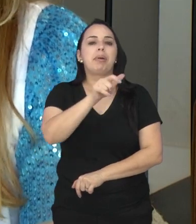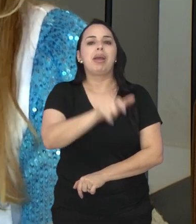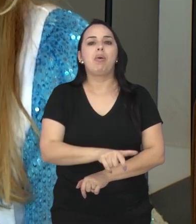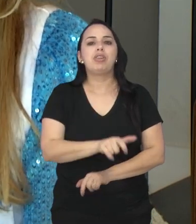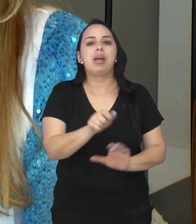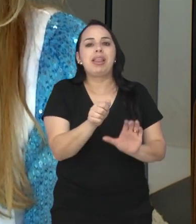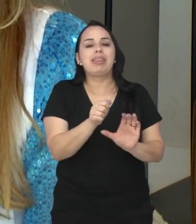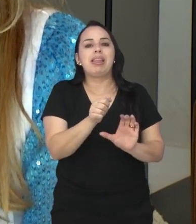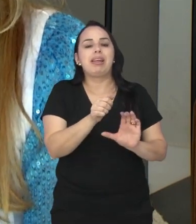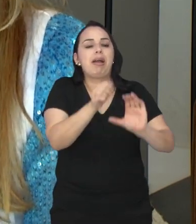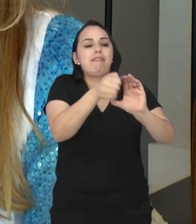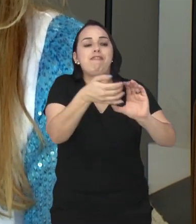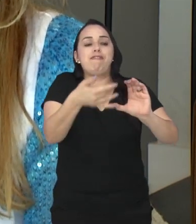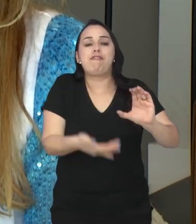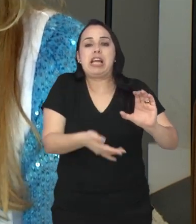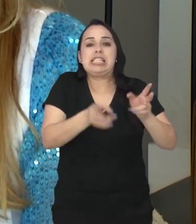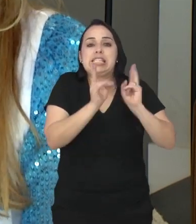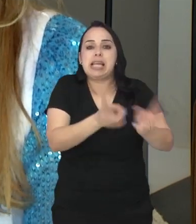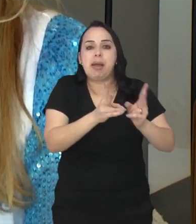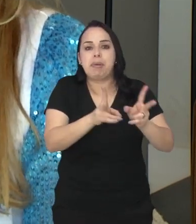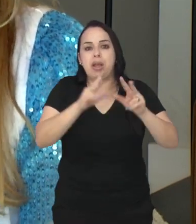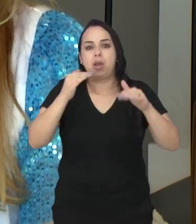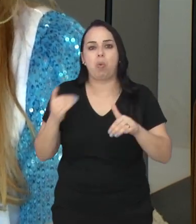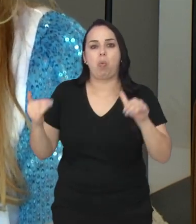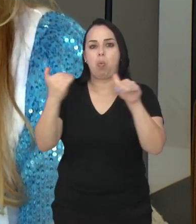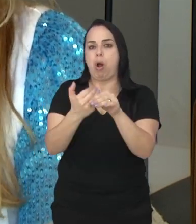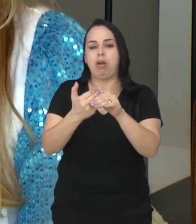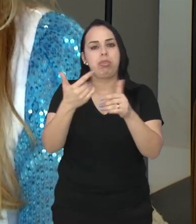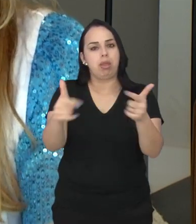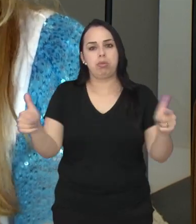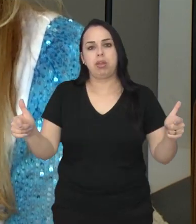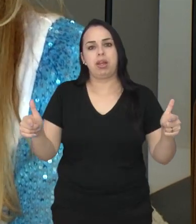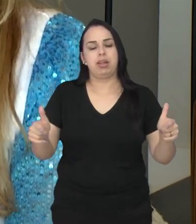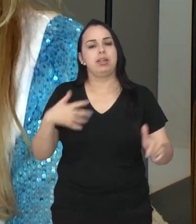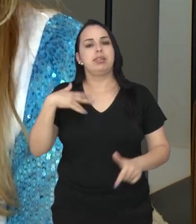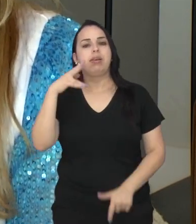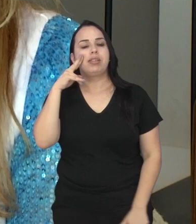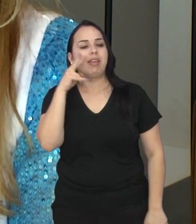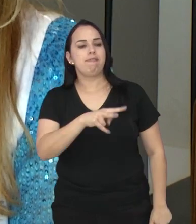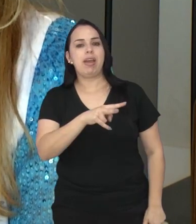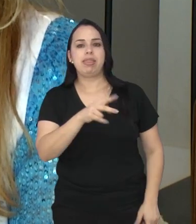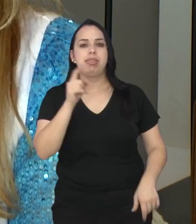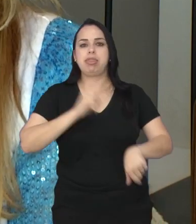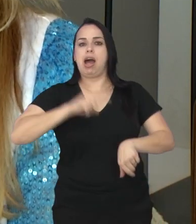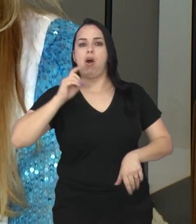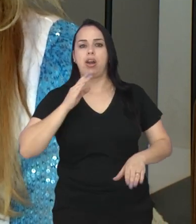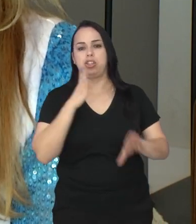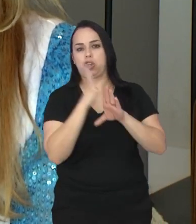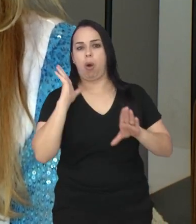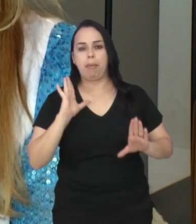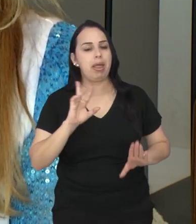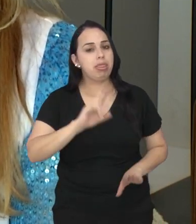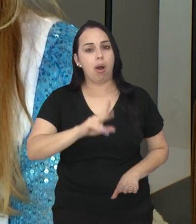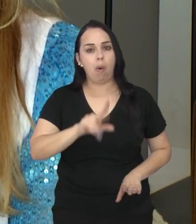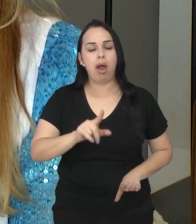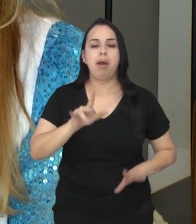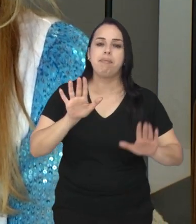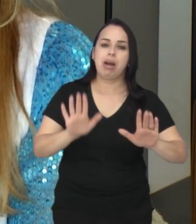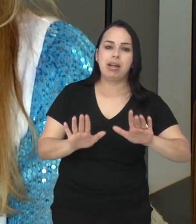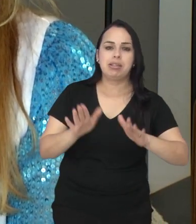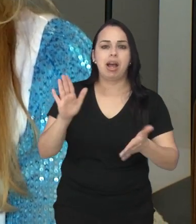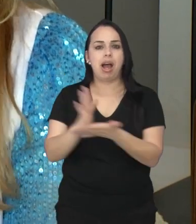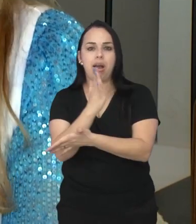não tem uma cara, ele não tem uma característica física, ele não tem uma característica específica que você bate o olho e identifica. Então, muitas